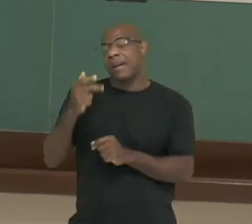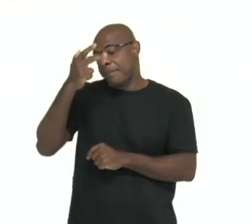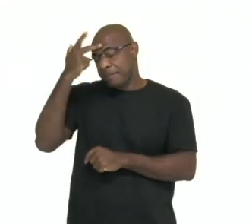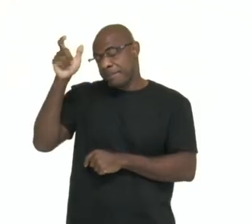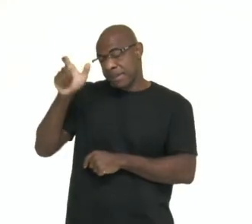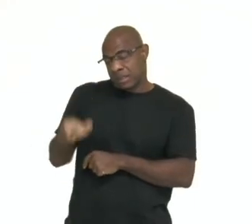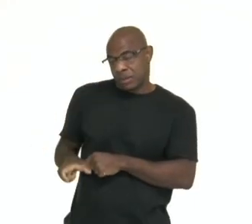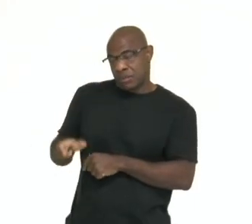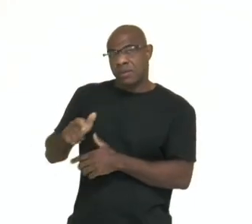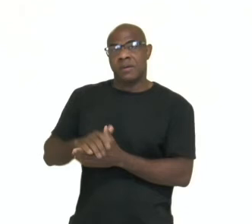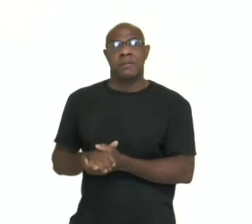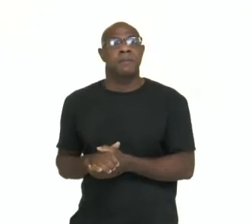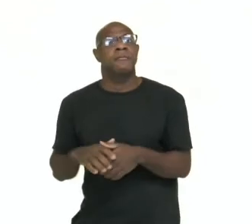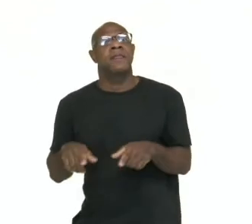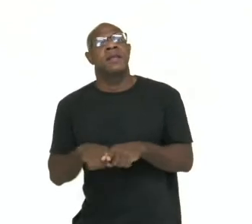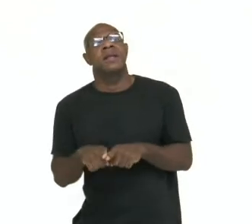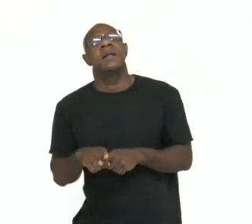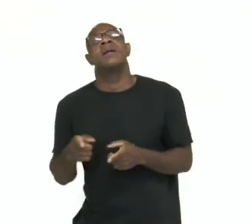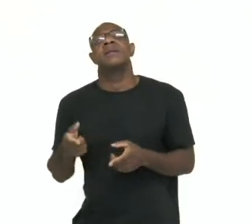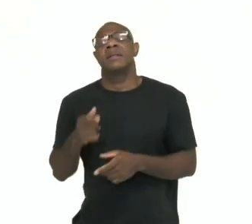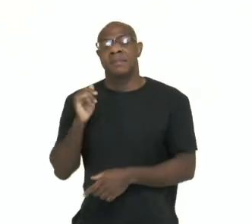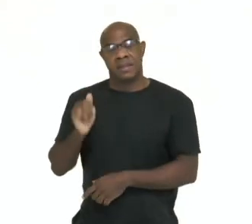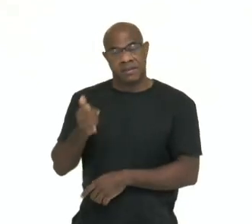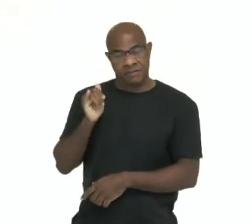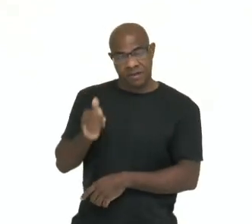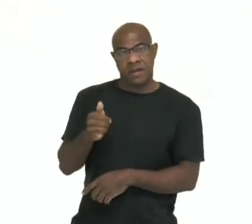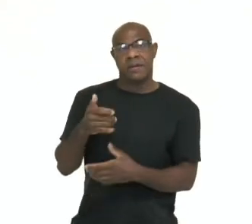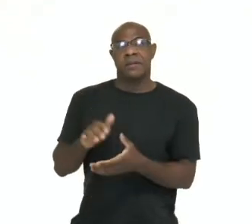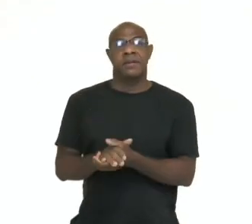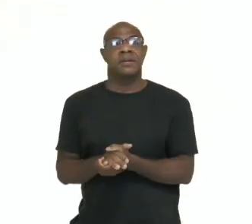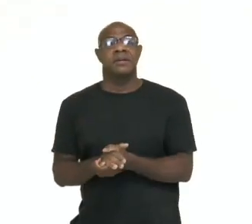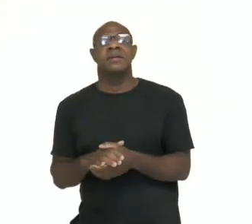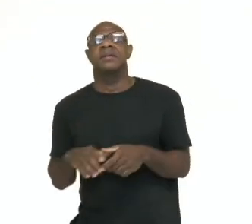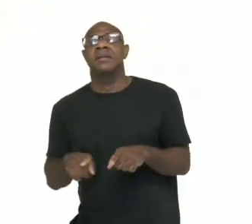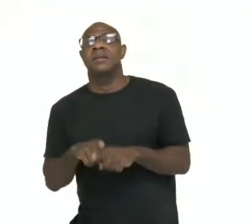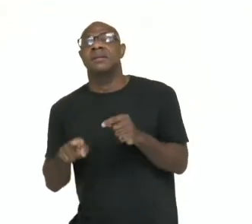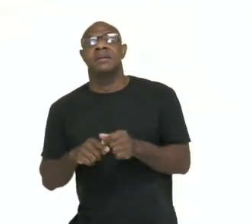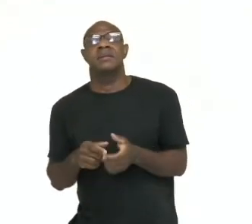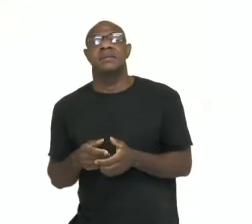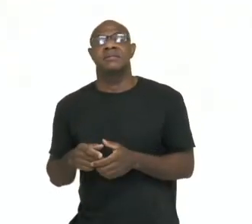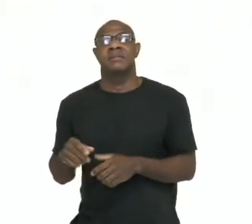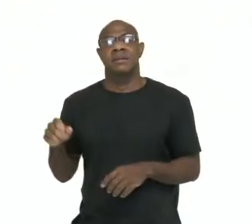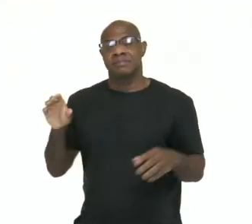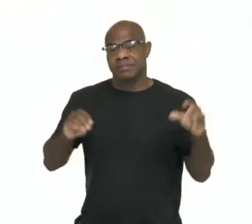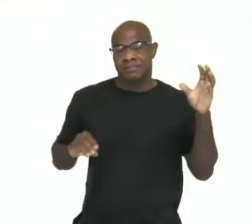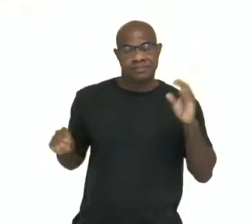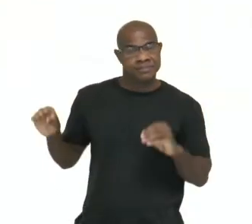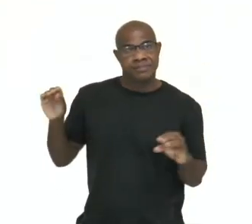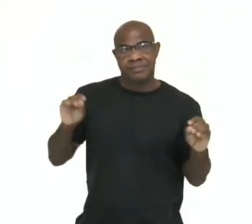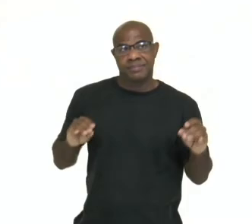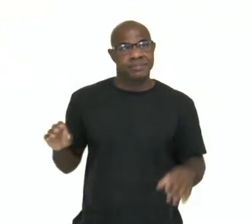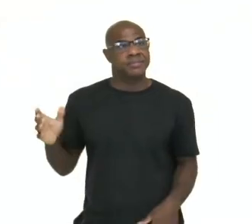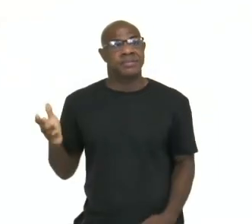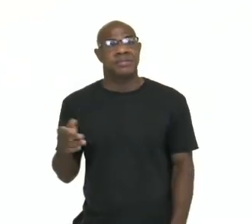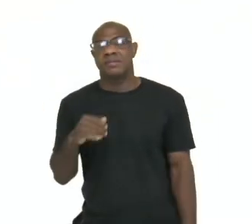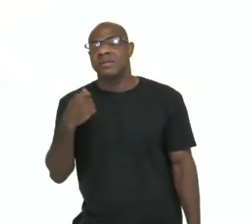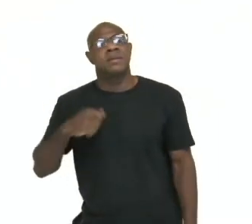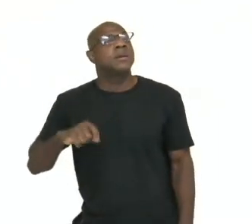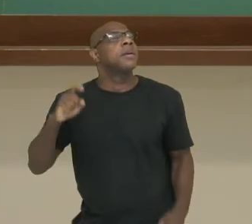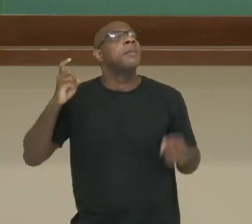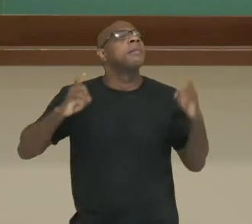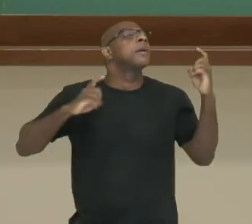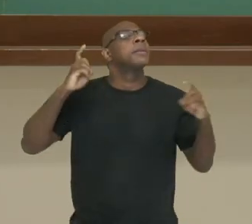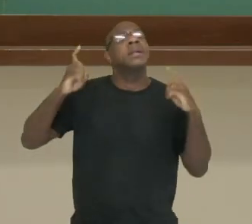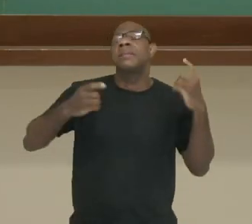essa personagem, através das fábulas também, da dicção, né, mais artificial do artista, que não vai se preocupar com